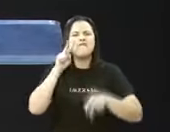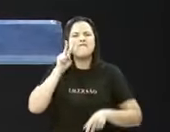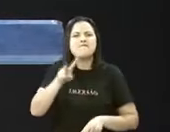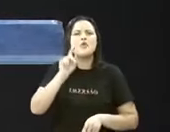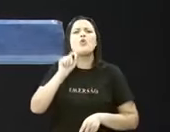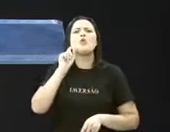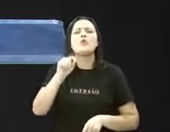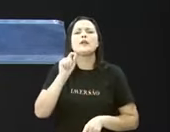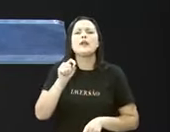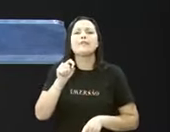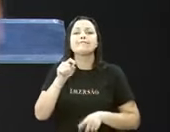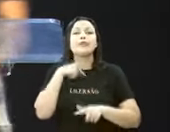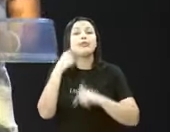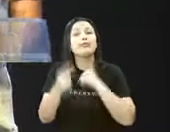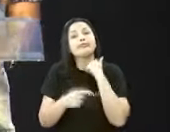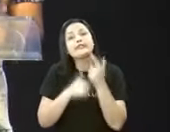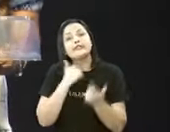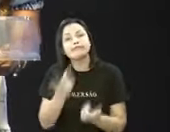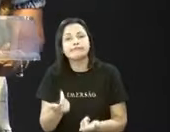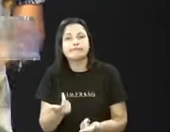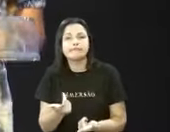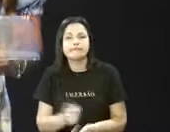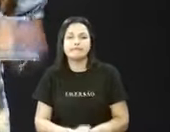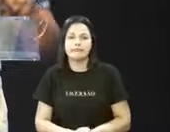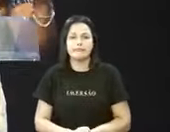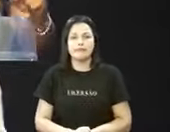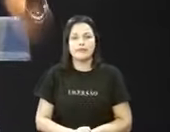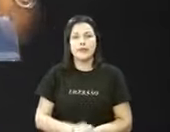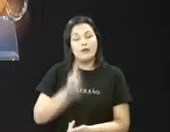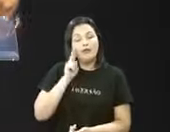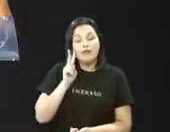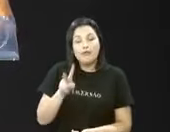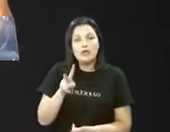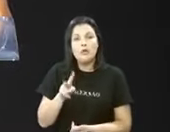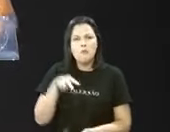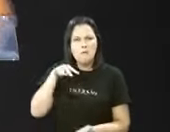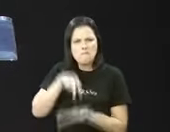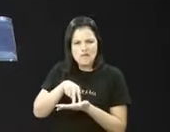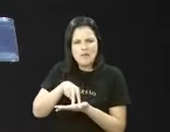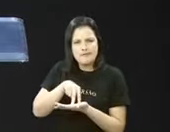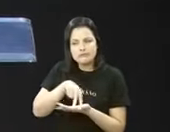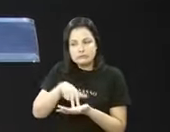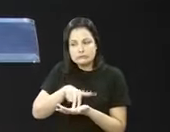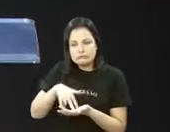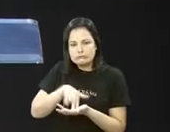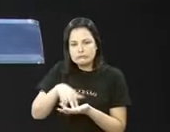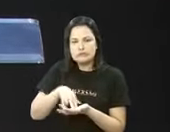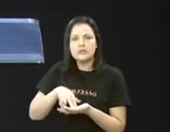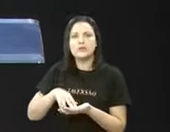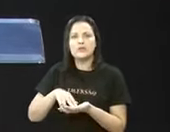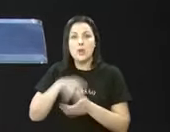dúvidas. O povo de Judá viu firmezas abalarem. O povo de